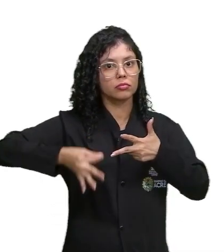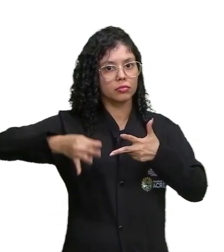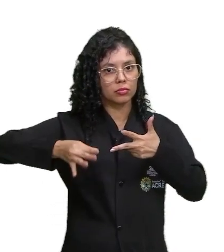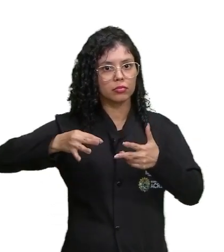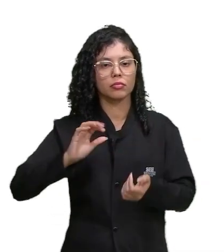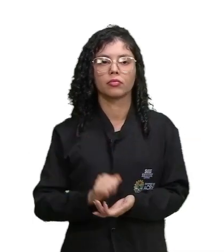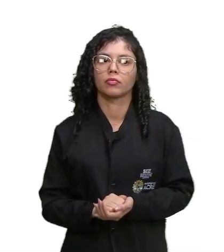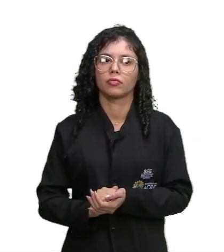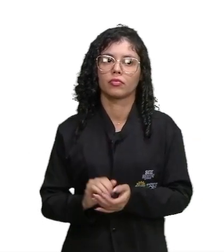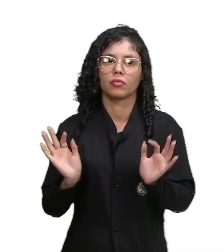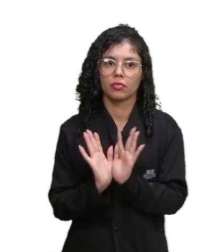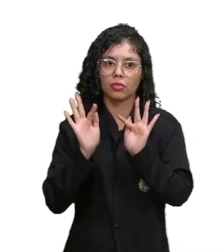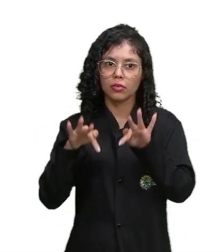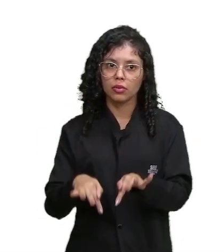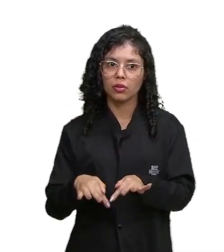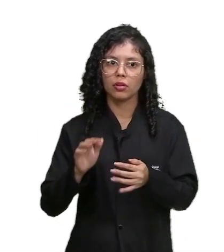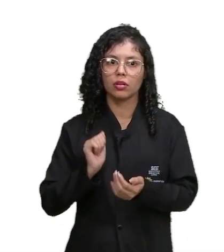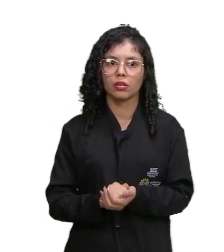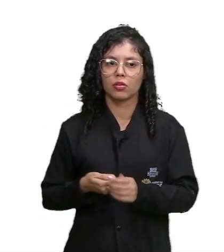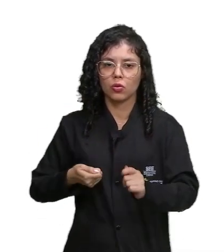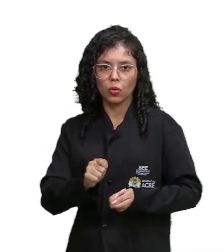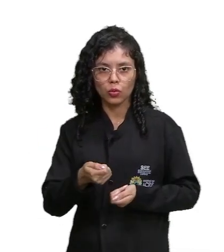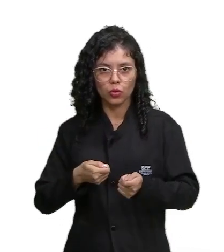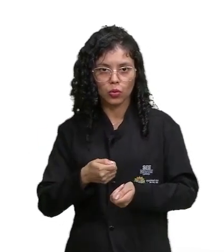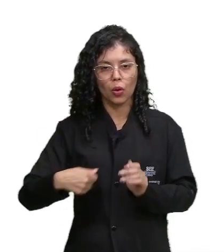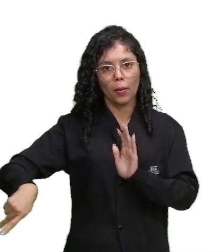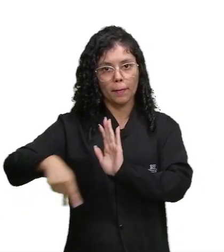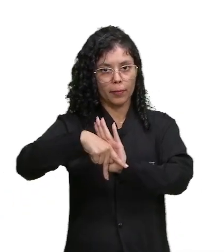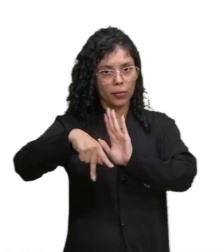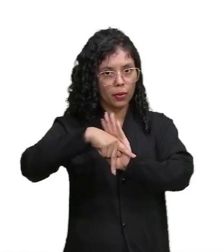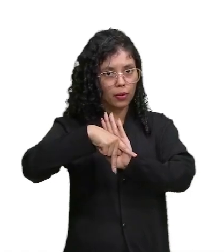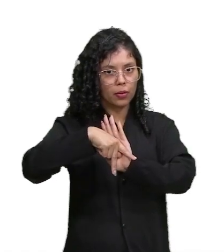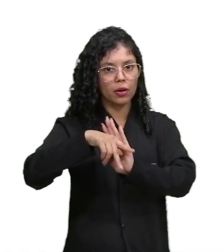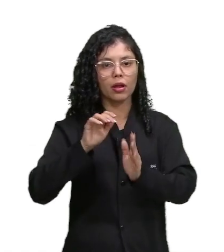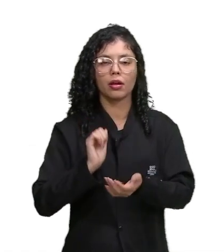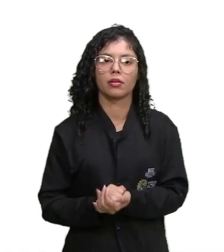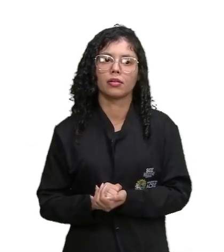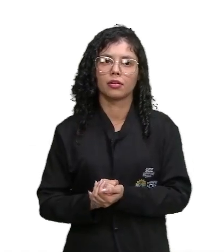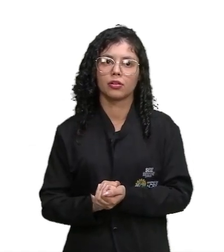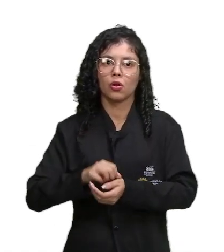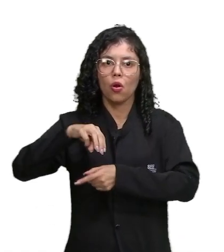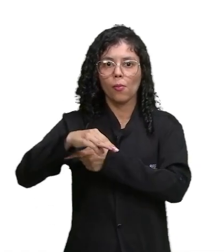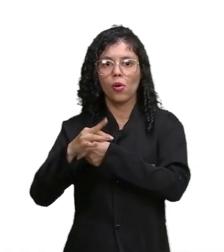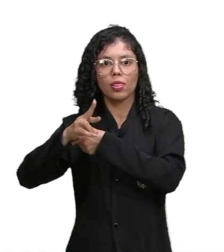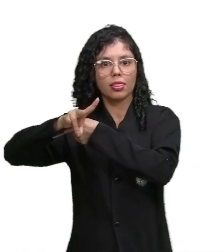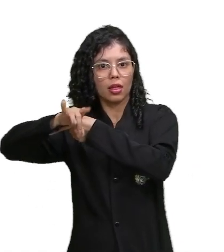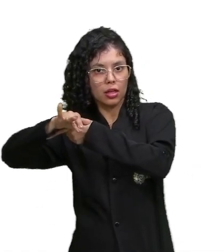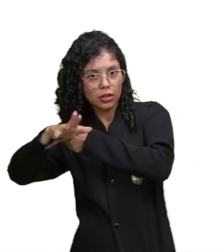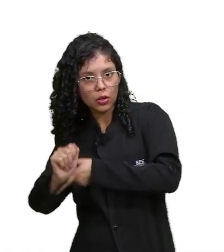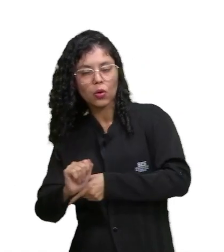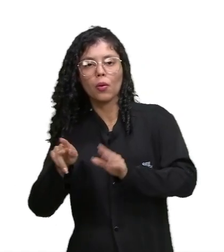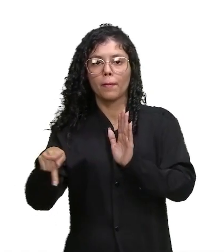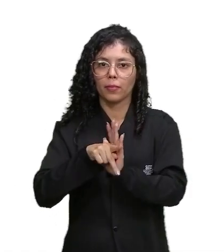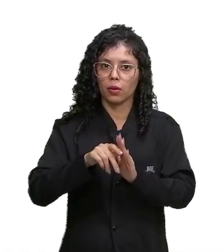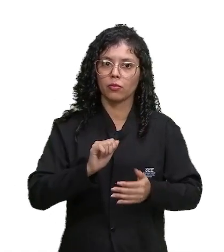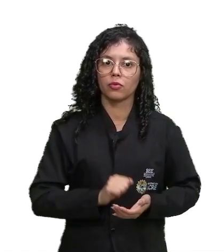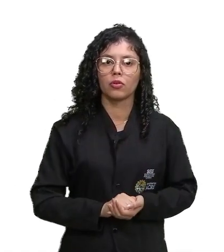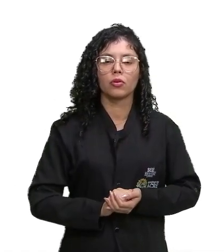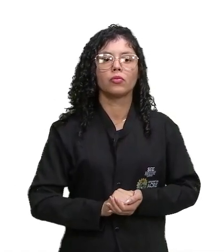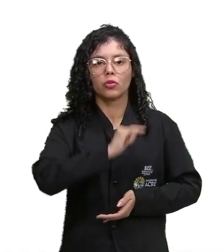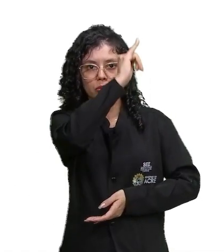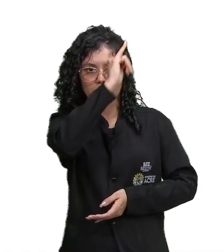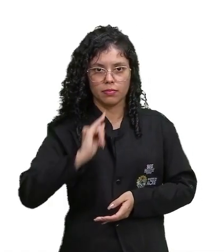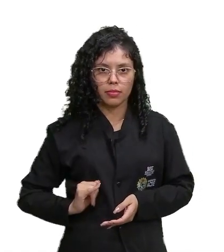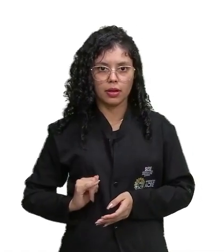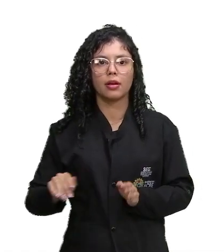e derrubou o poder moderador, que era específico lá do período monárquico do Brasil, do período imperial. Então derruba